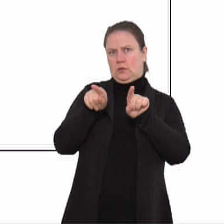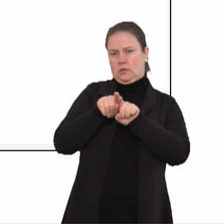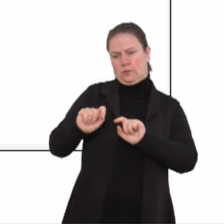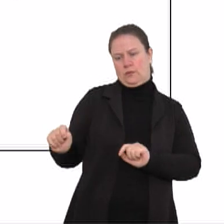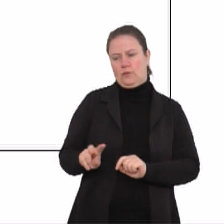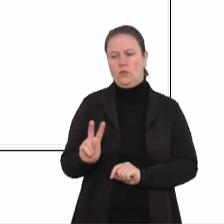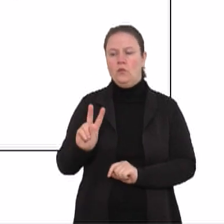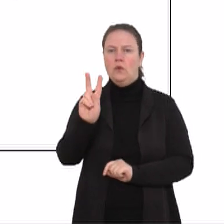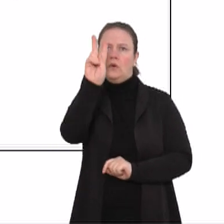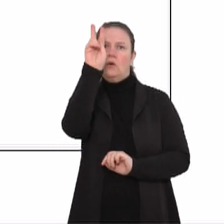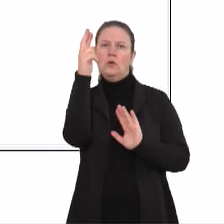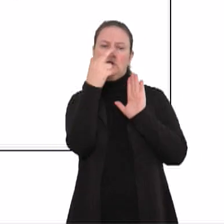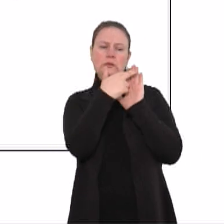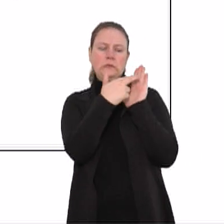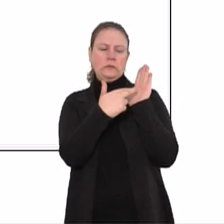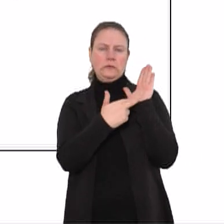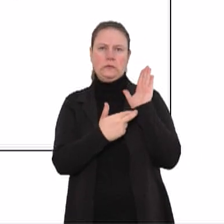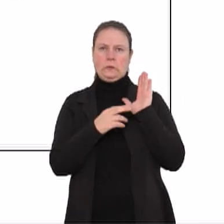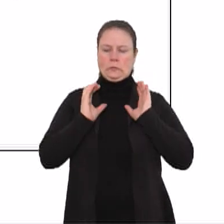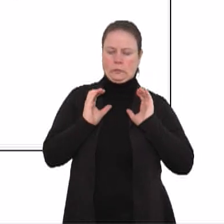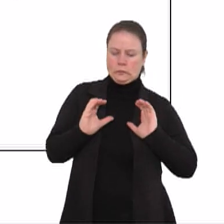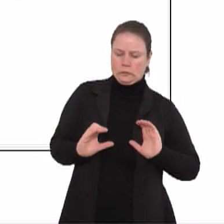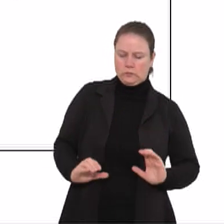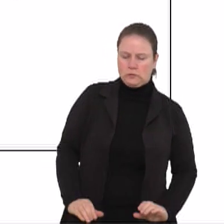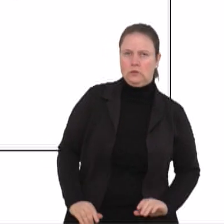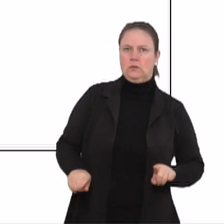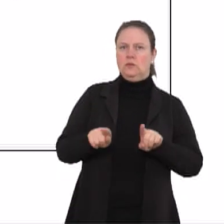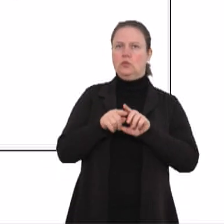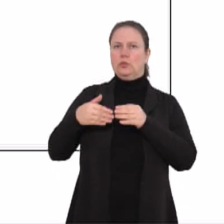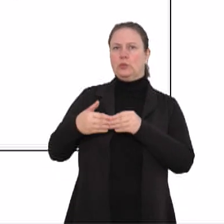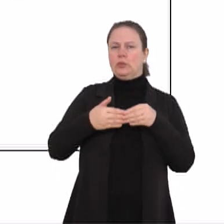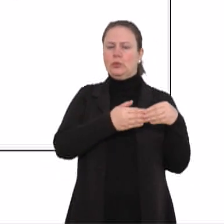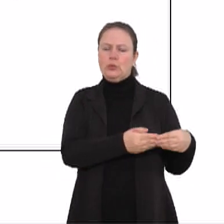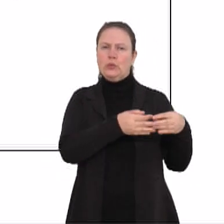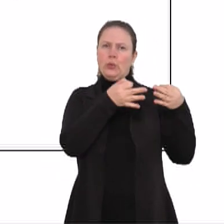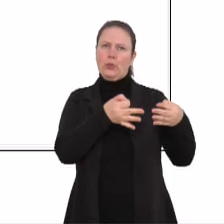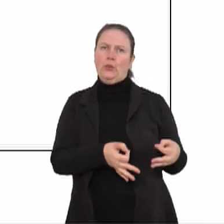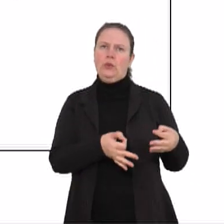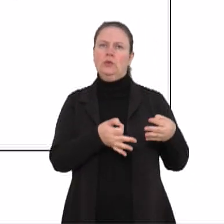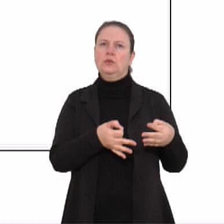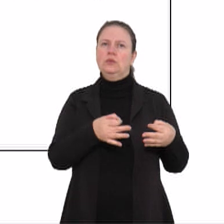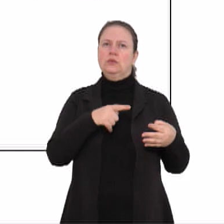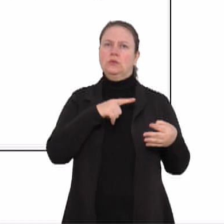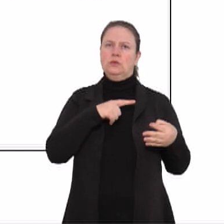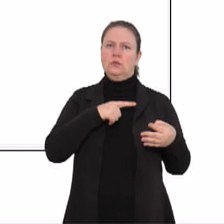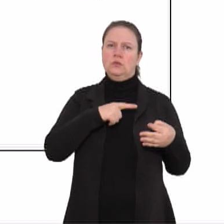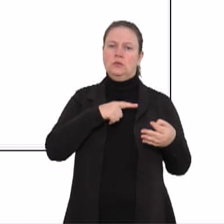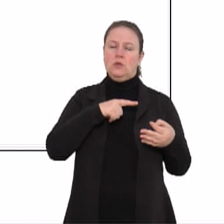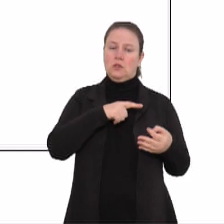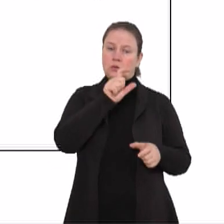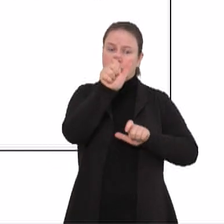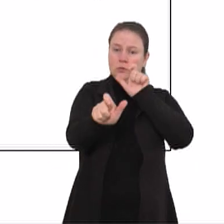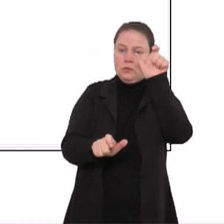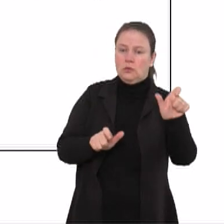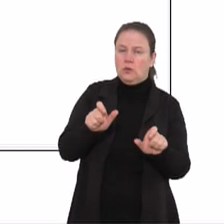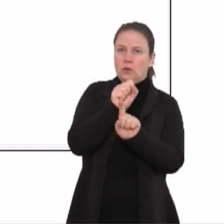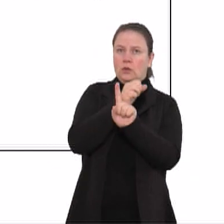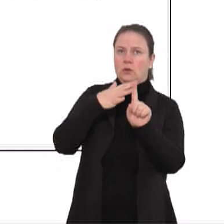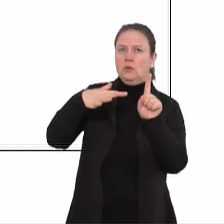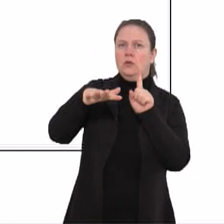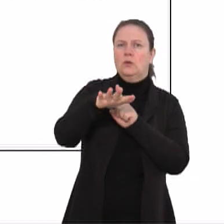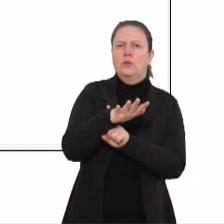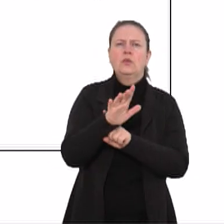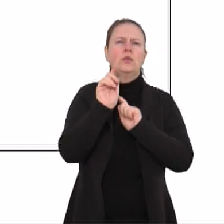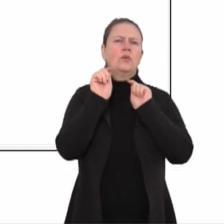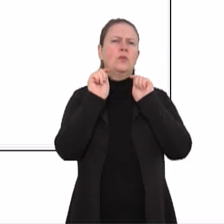ou regras de conduta que indicam e prescrevem aos membros da sociedade o que